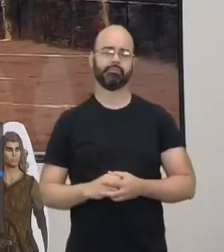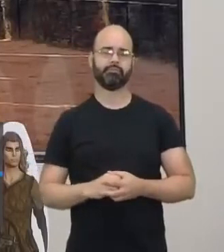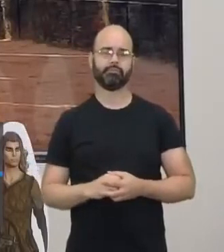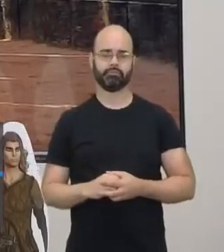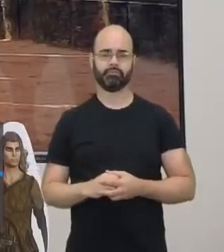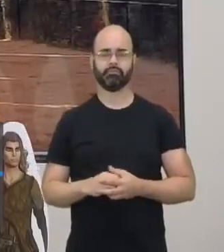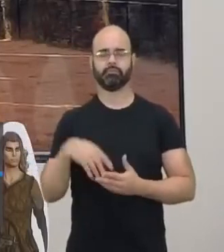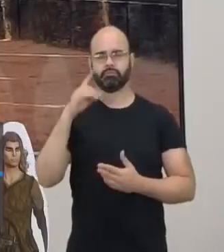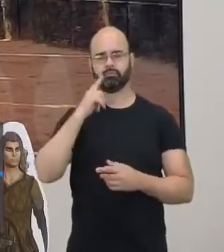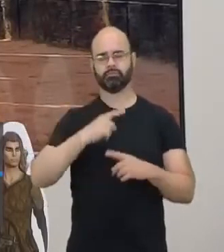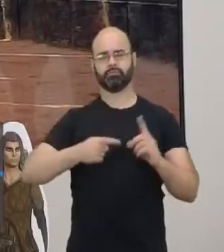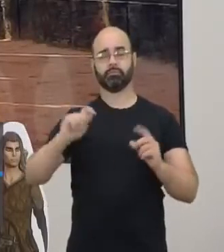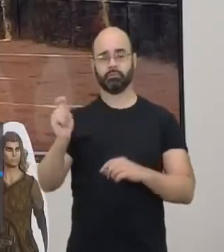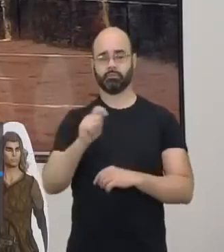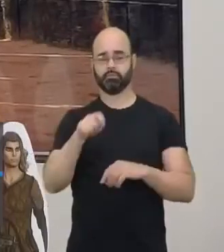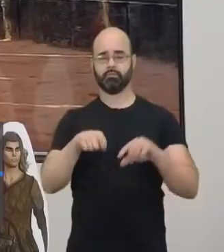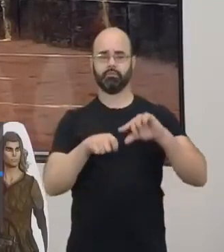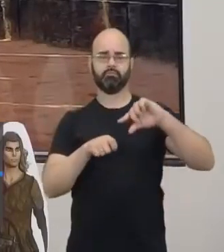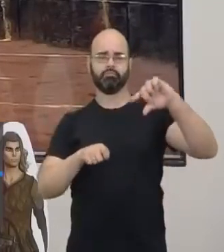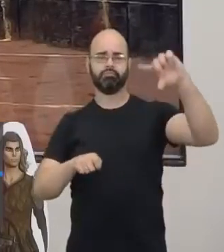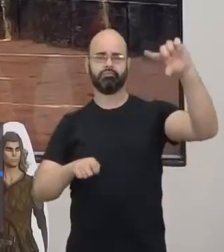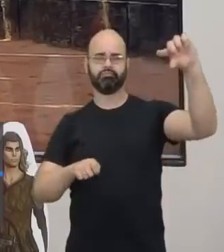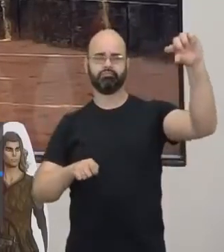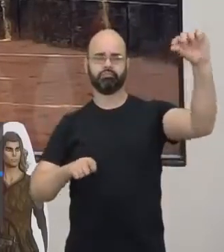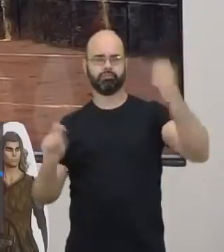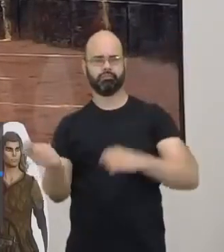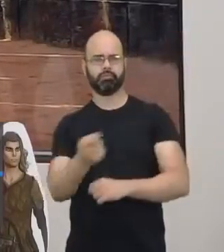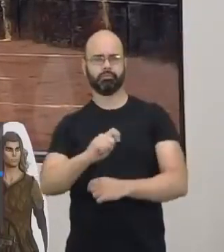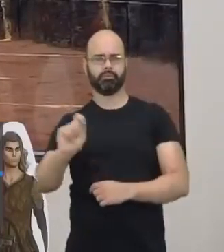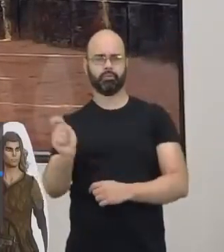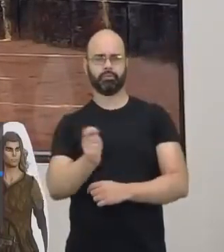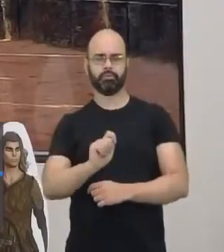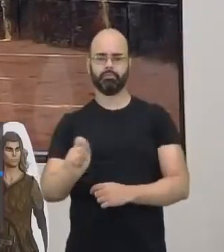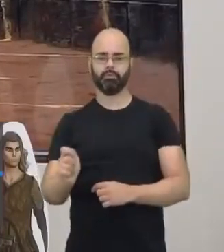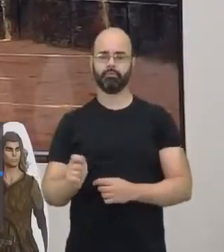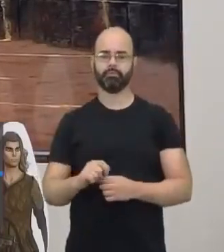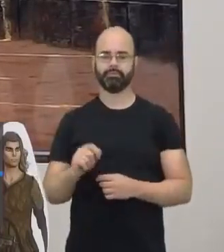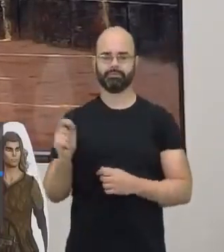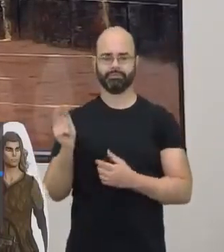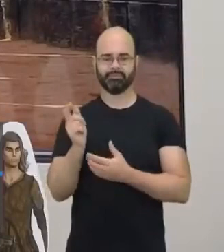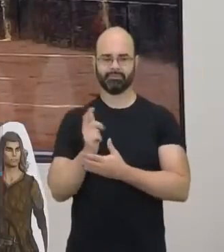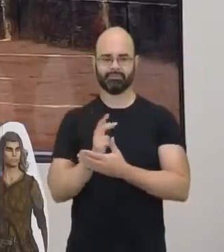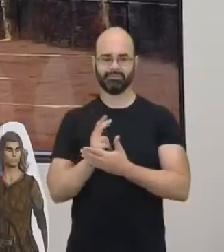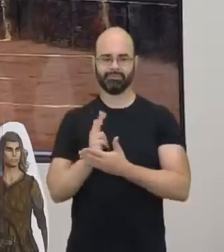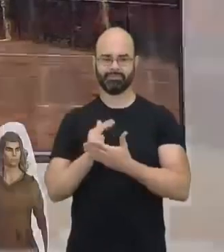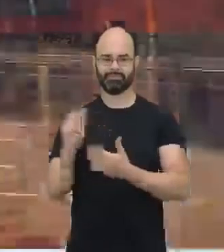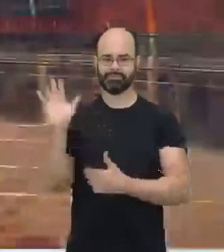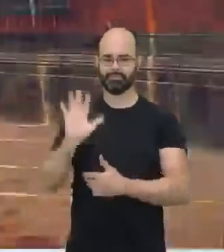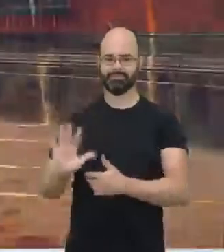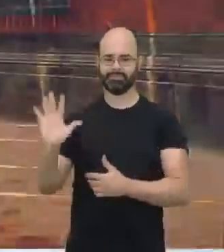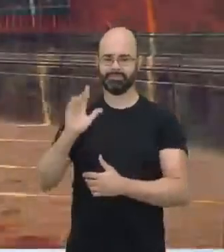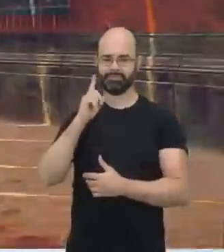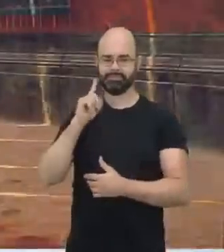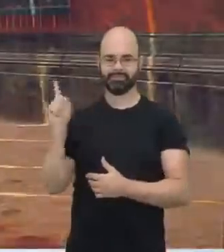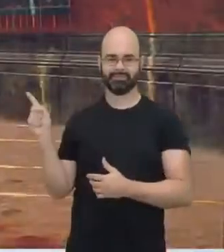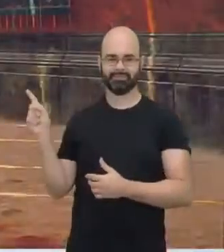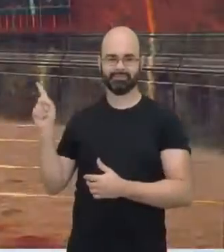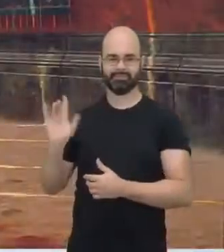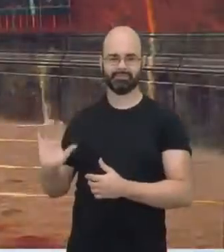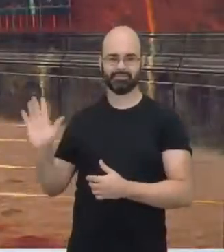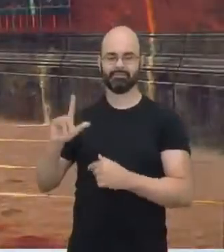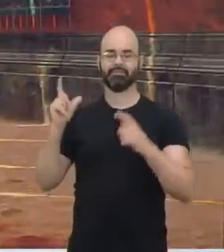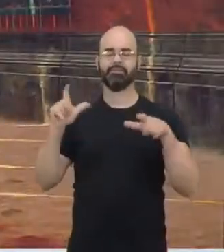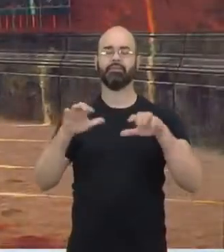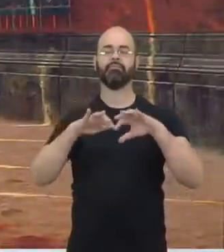utilizavam em combate. Olha que legal! E aí, vocês estão vendo essa imagem, né? Lá no Coliseu